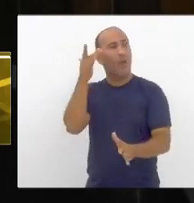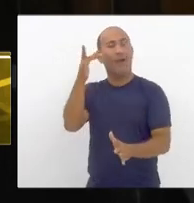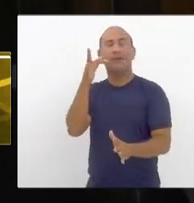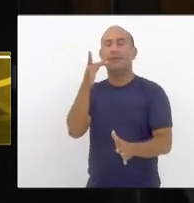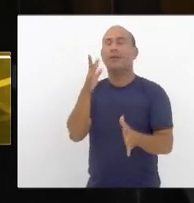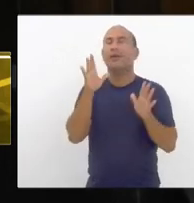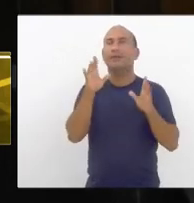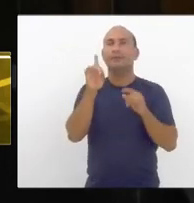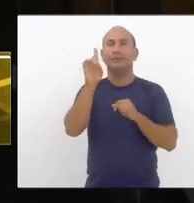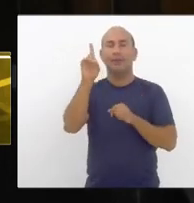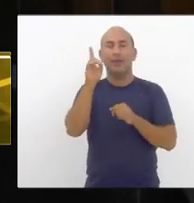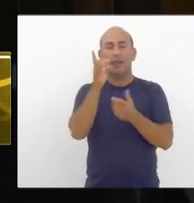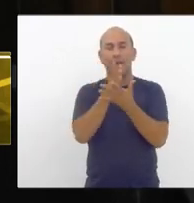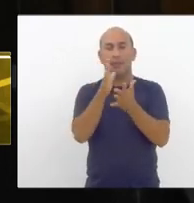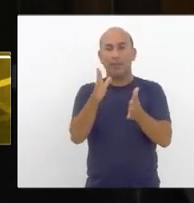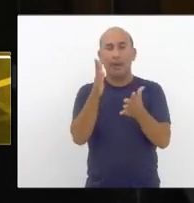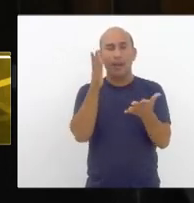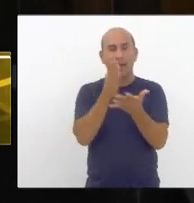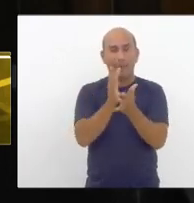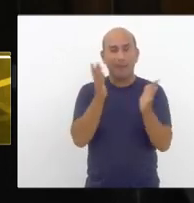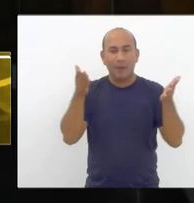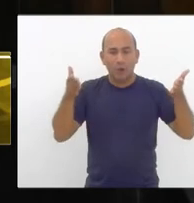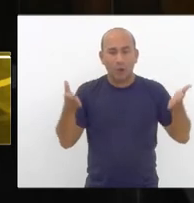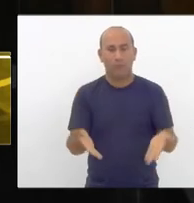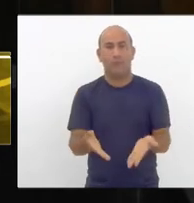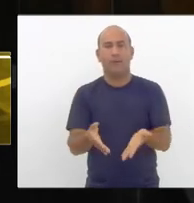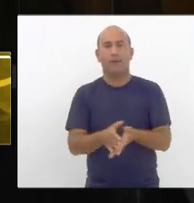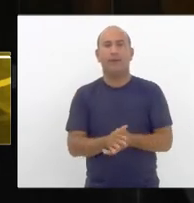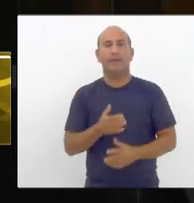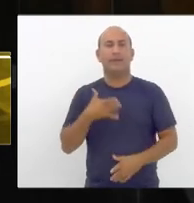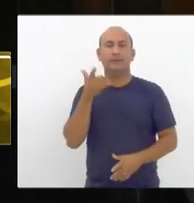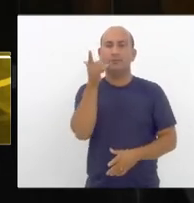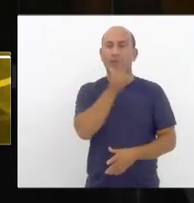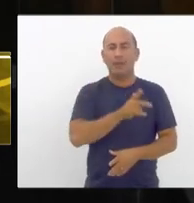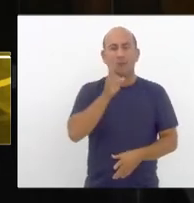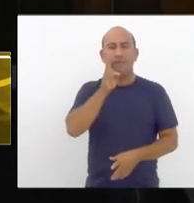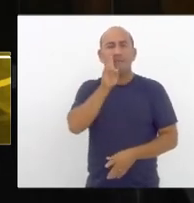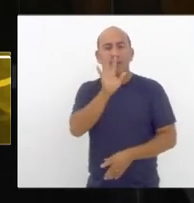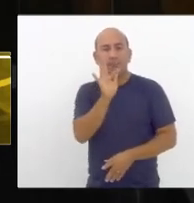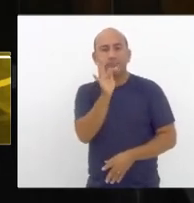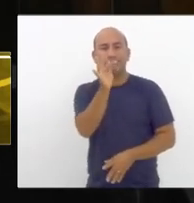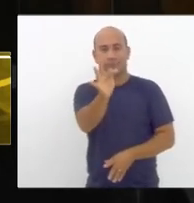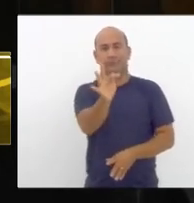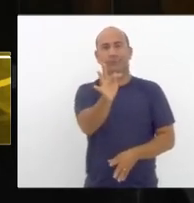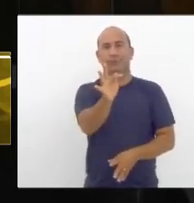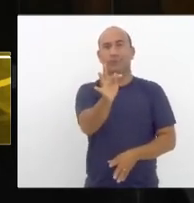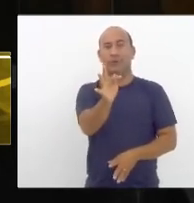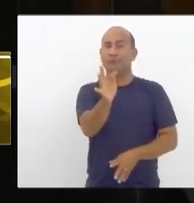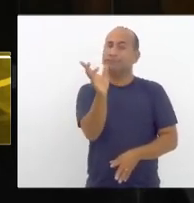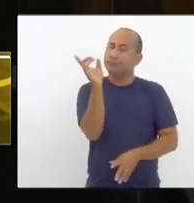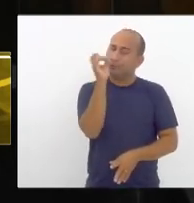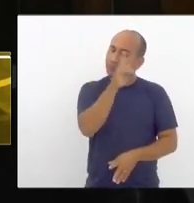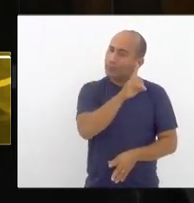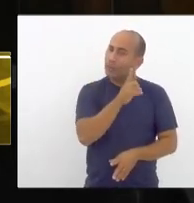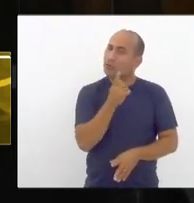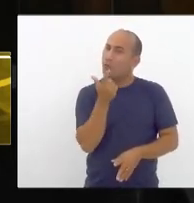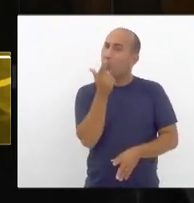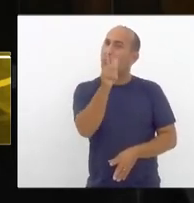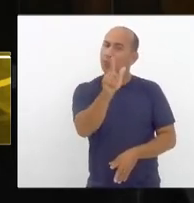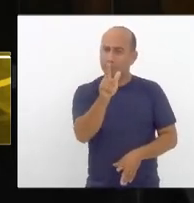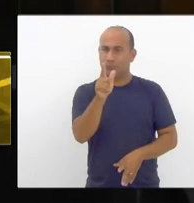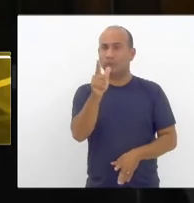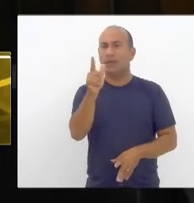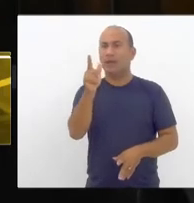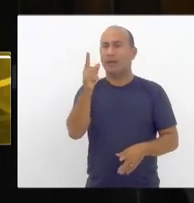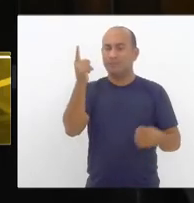acabou eu acho que ele acaba agora e a gente consegue finalmente olhar um pouco mais para frente com outras dificuldades com outros desafios